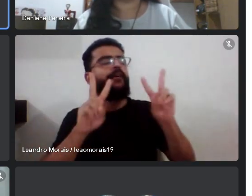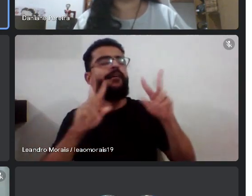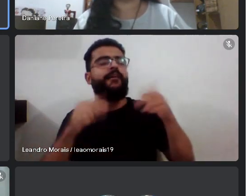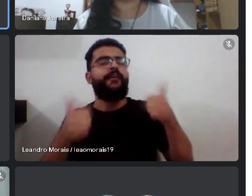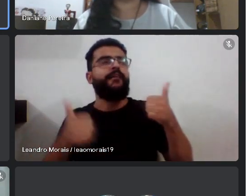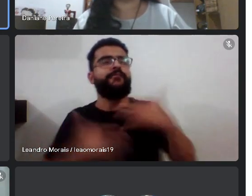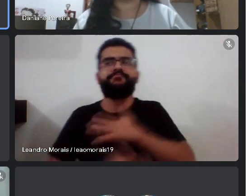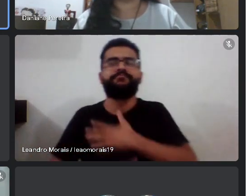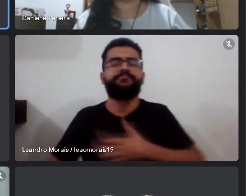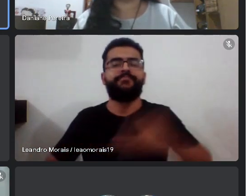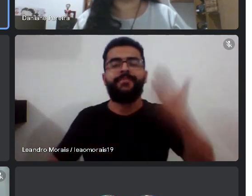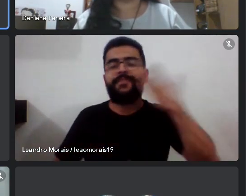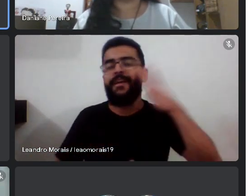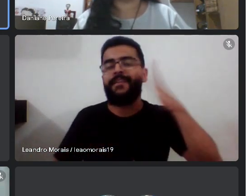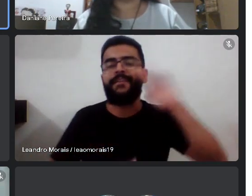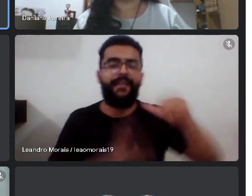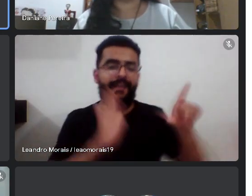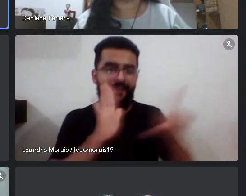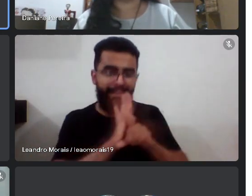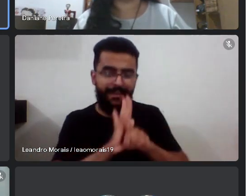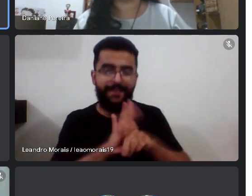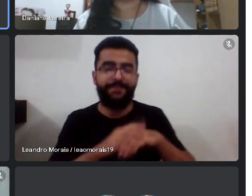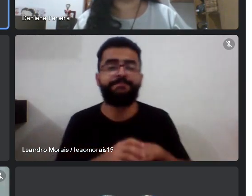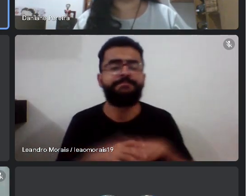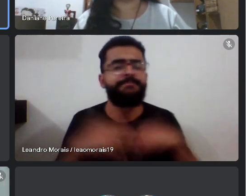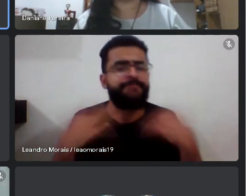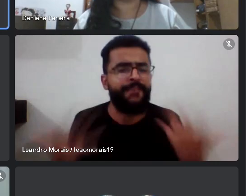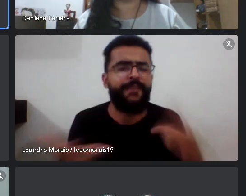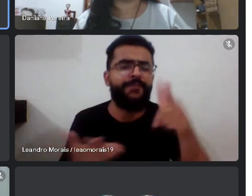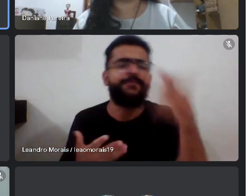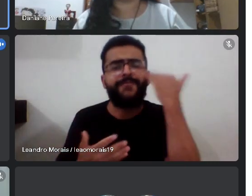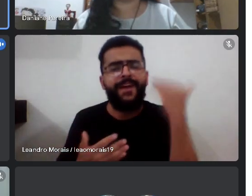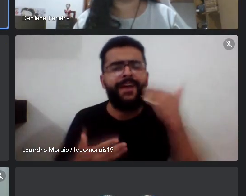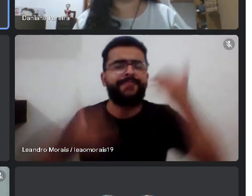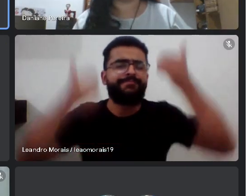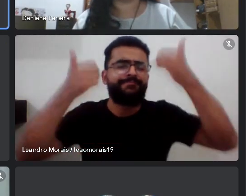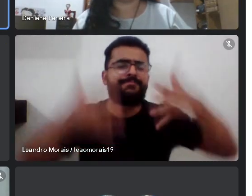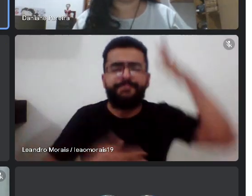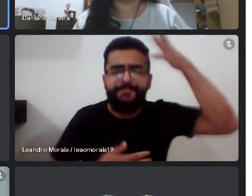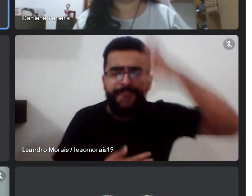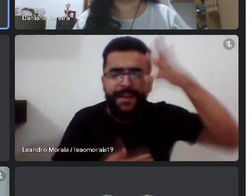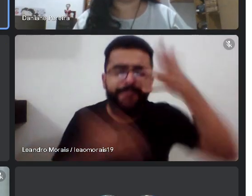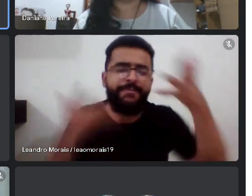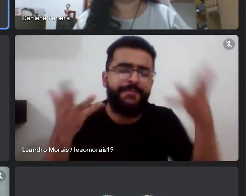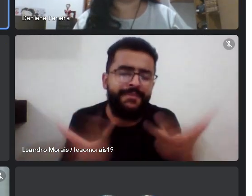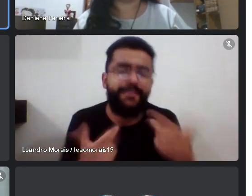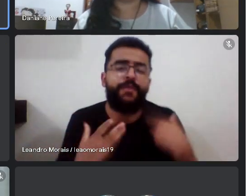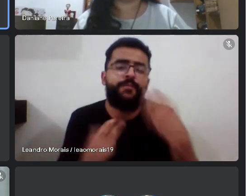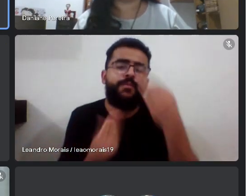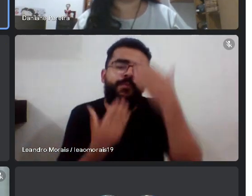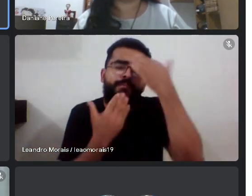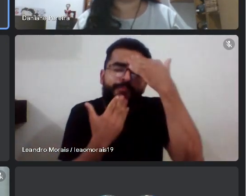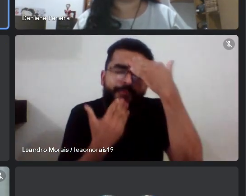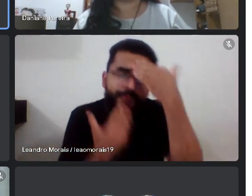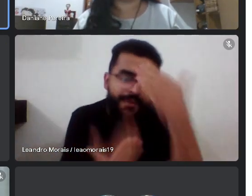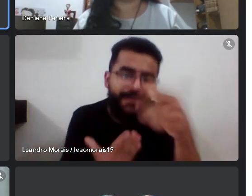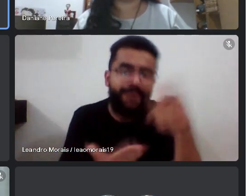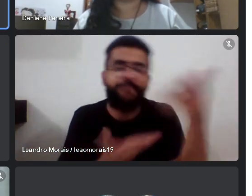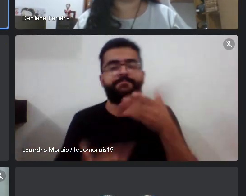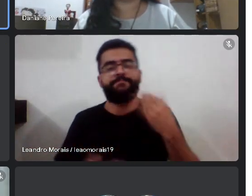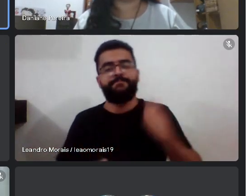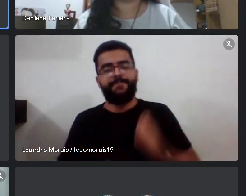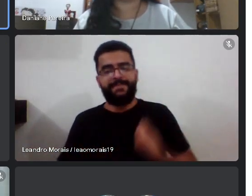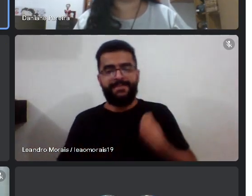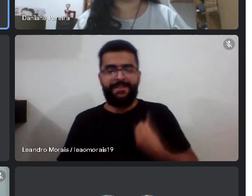em palestrar, né, e mostrar para a gente poder visualizar, né, todo esse contexto da Lei de Libras. Você explicou, né,